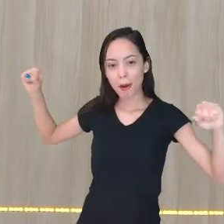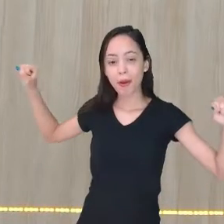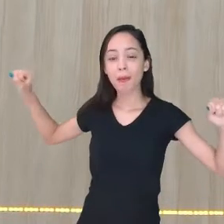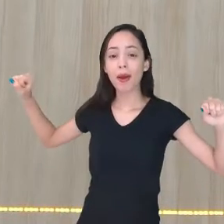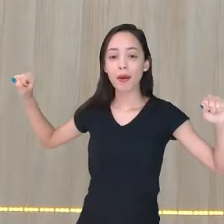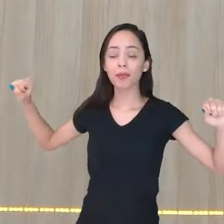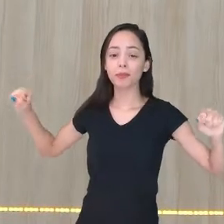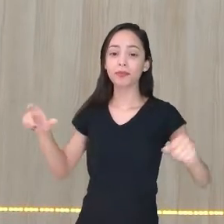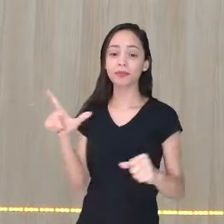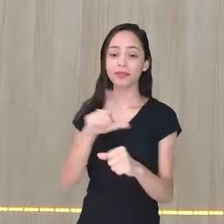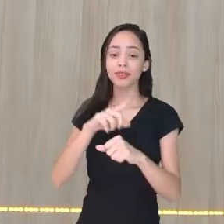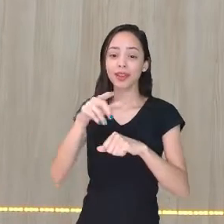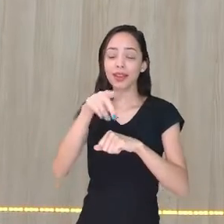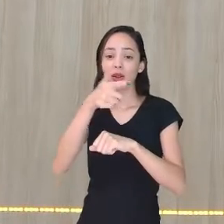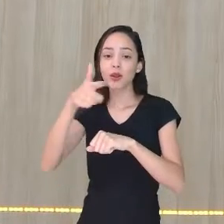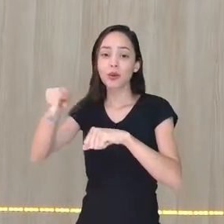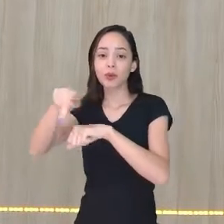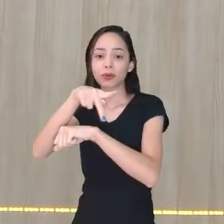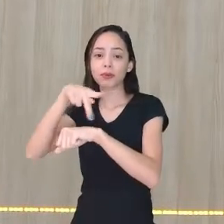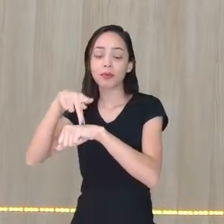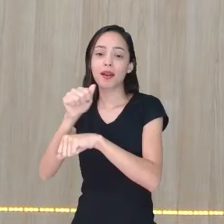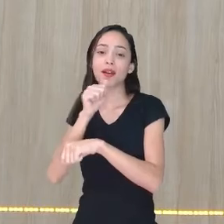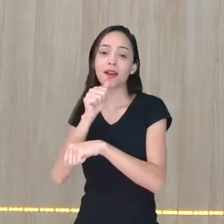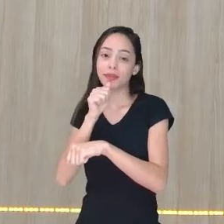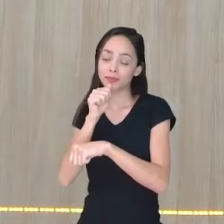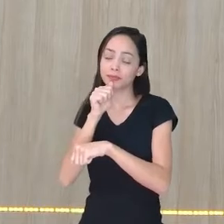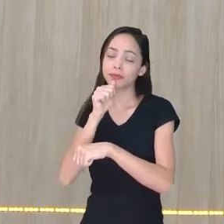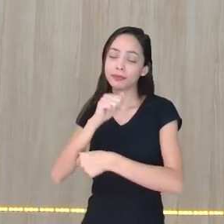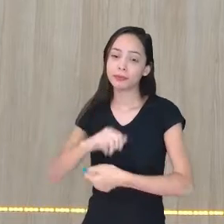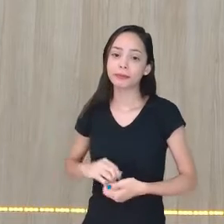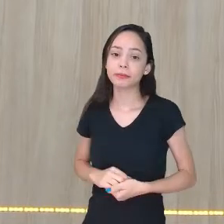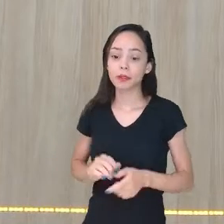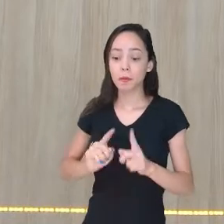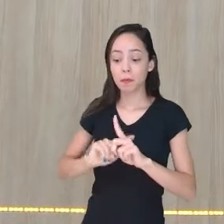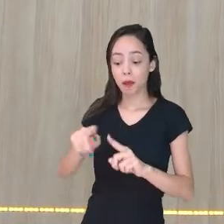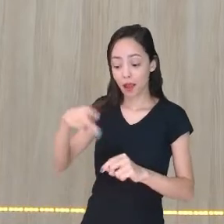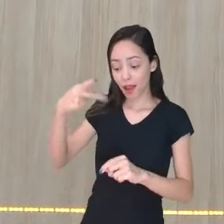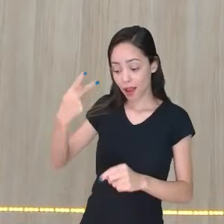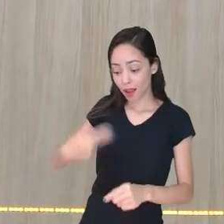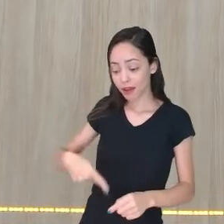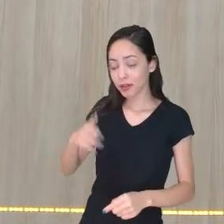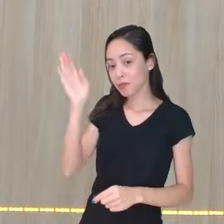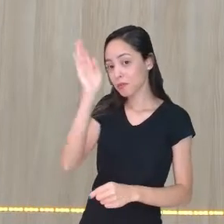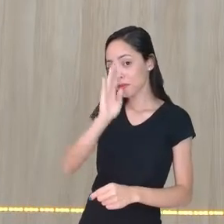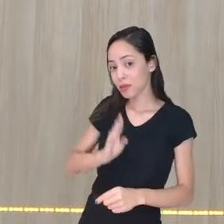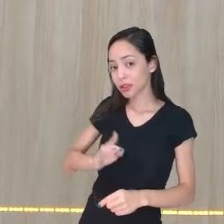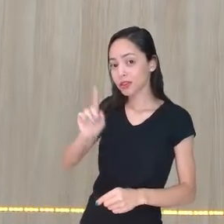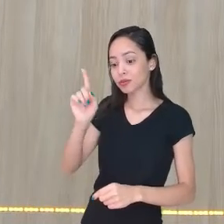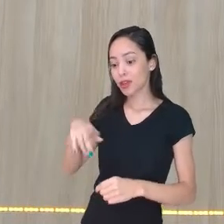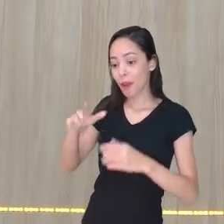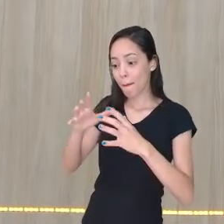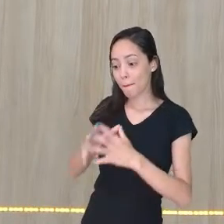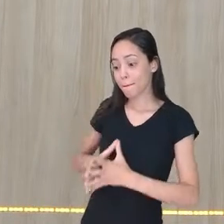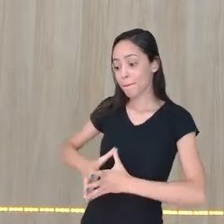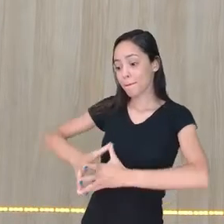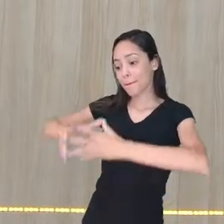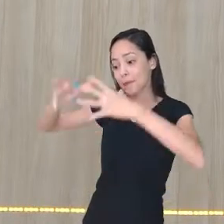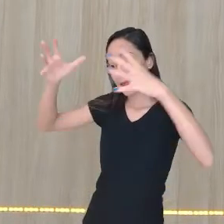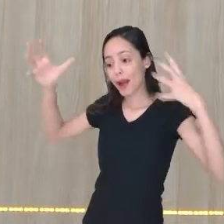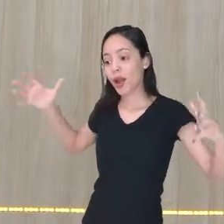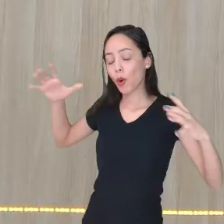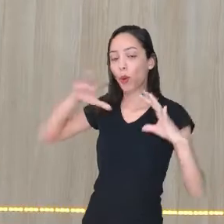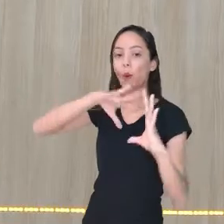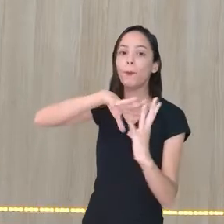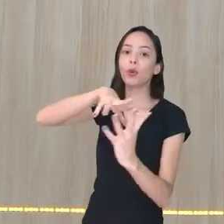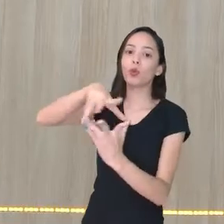países. Só que aqui no nosso é onde tem a maior parte de floresta amazônica do mundo.